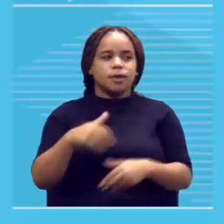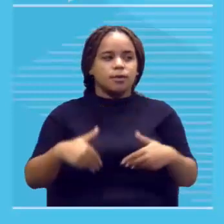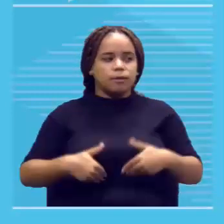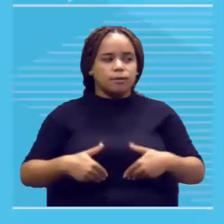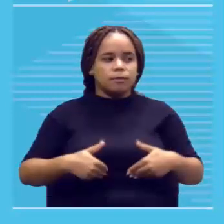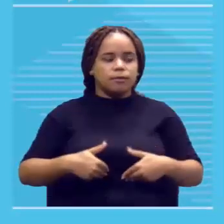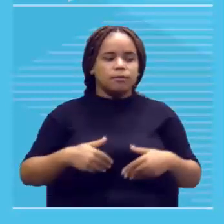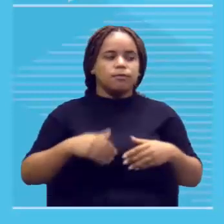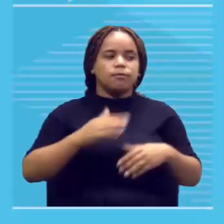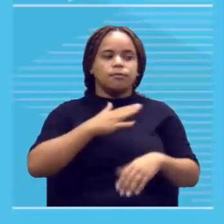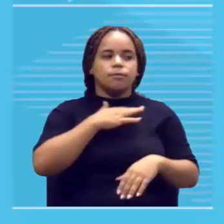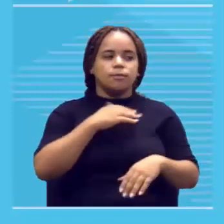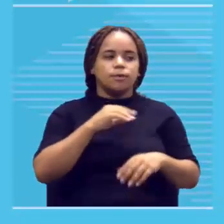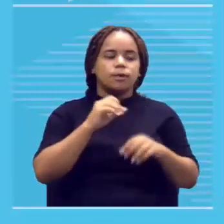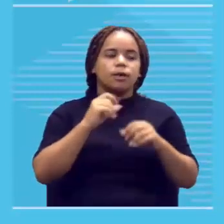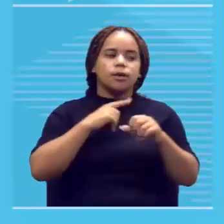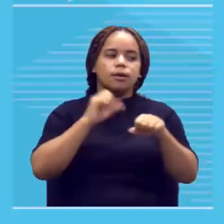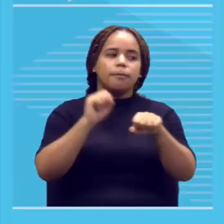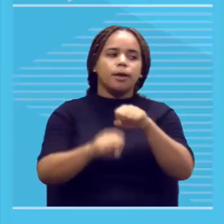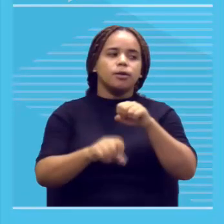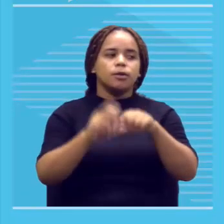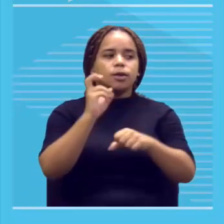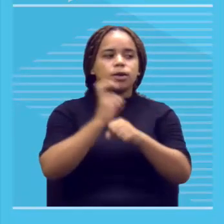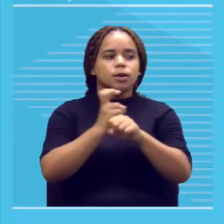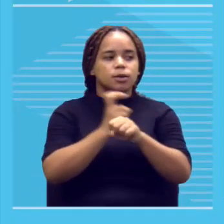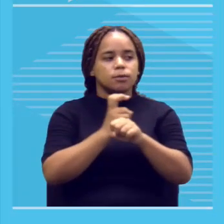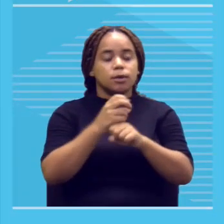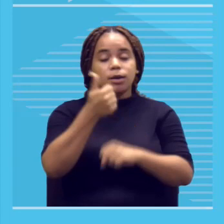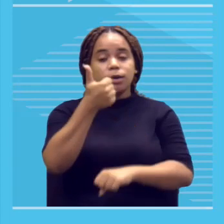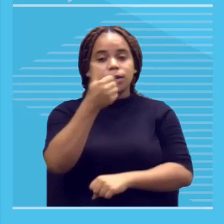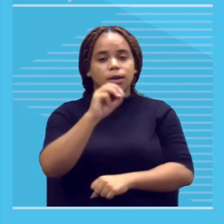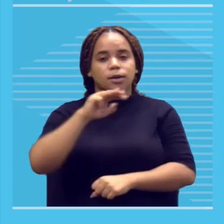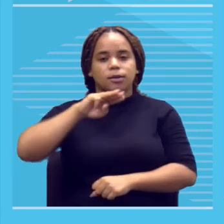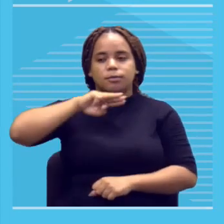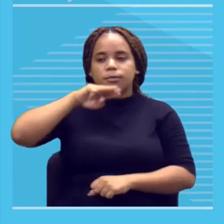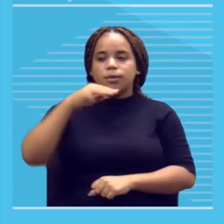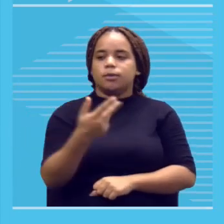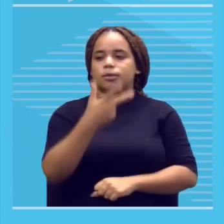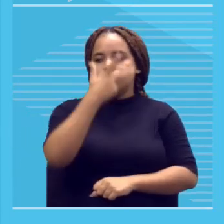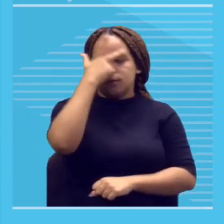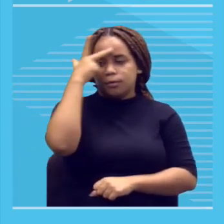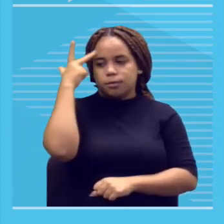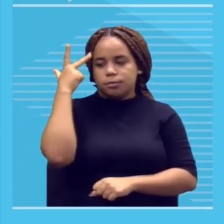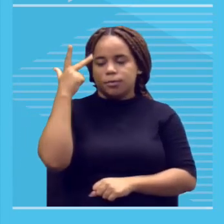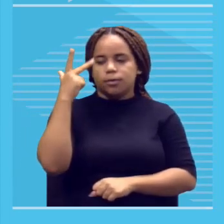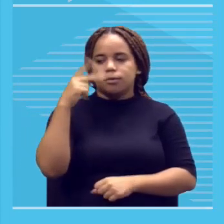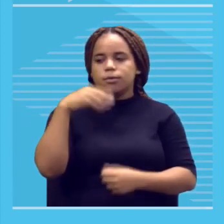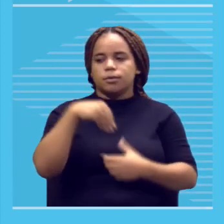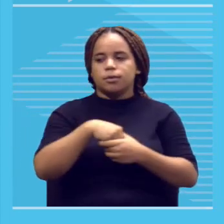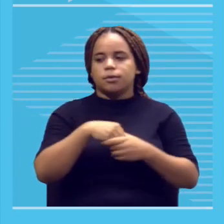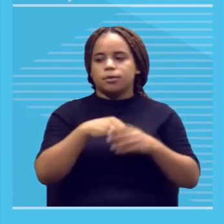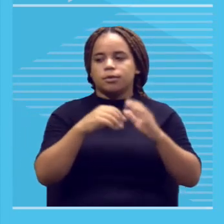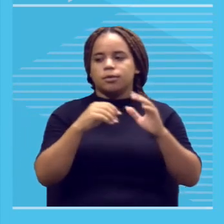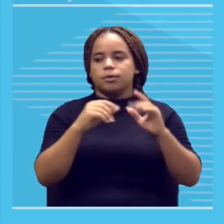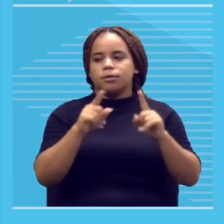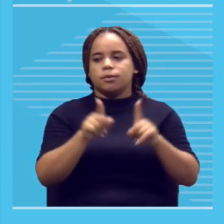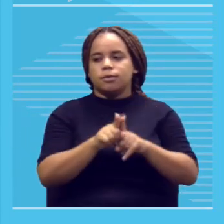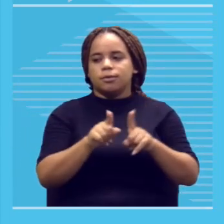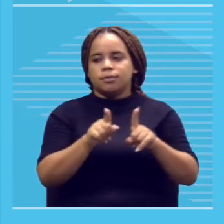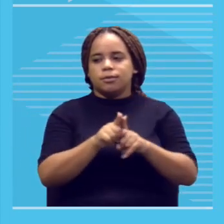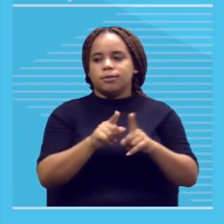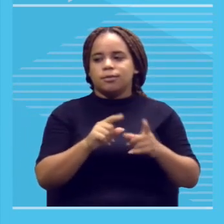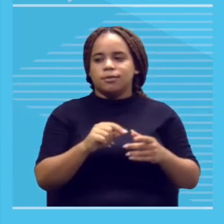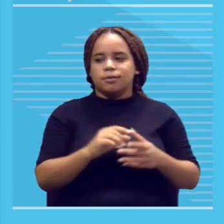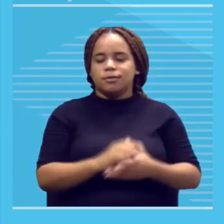anos 10 milhões de pessoas no nordeste brasileiro aqui é anos 80 anos 90 a